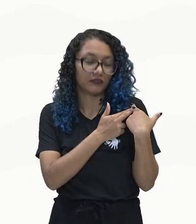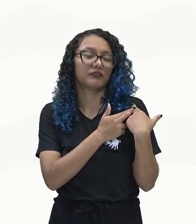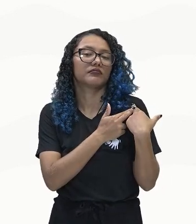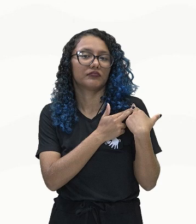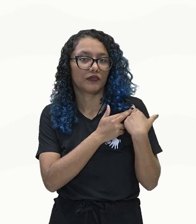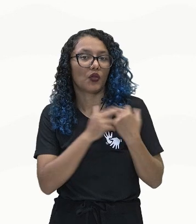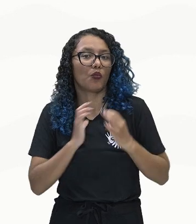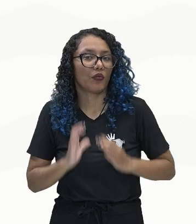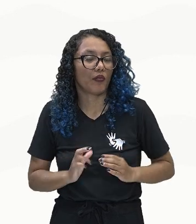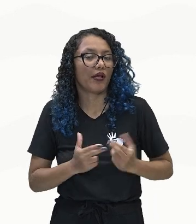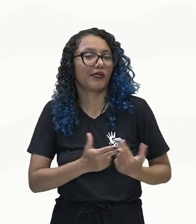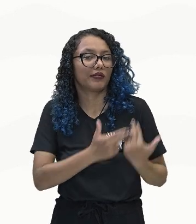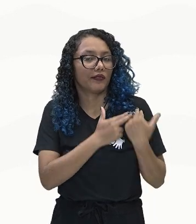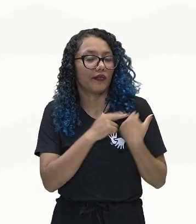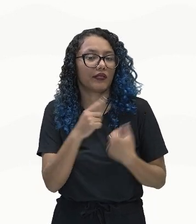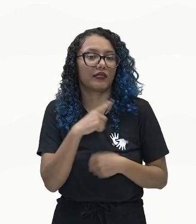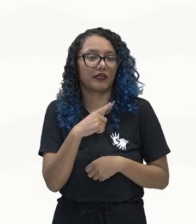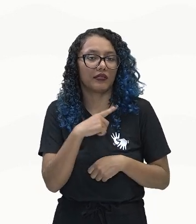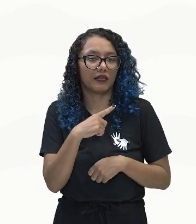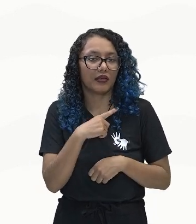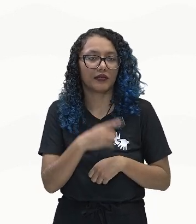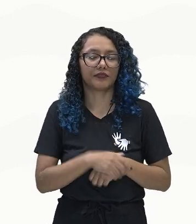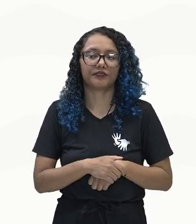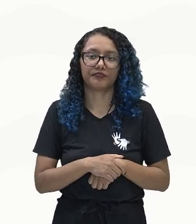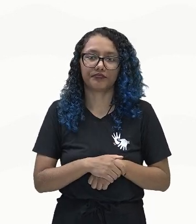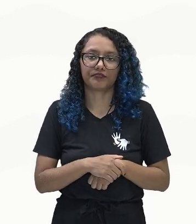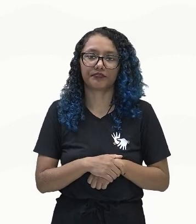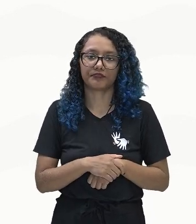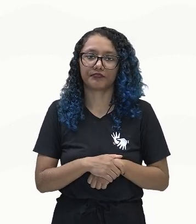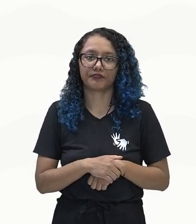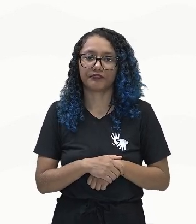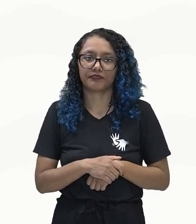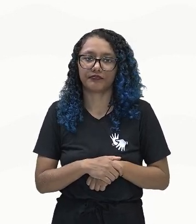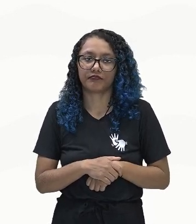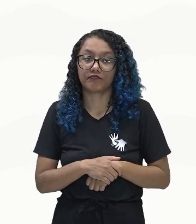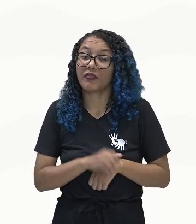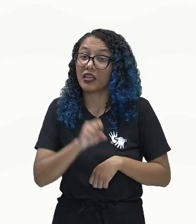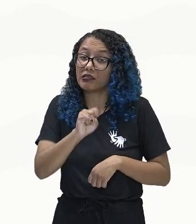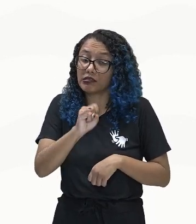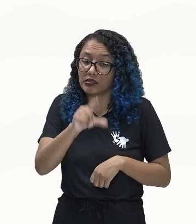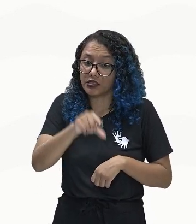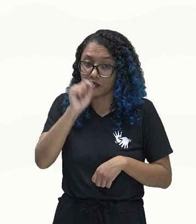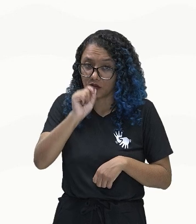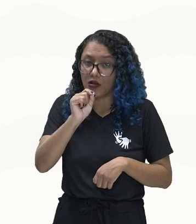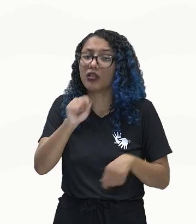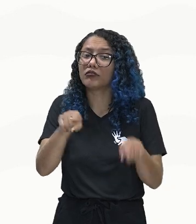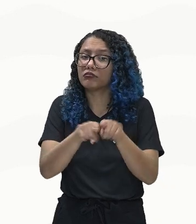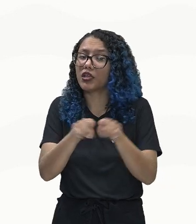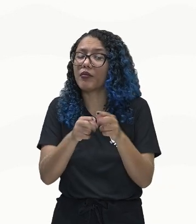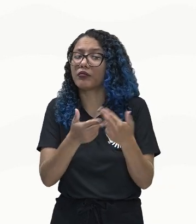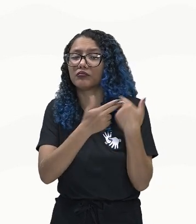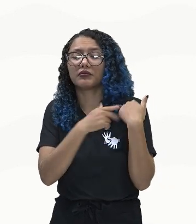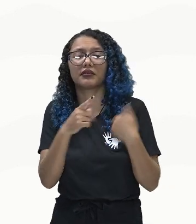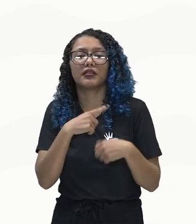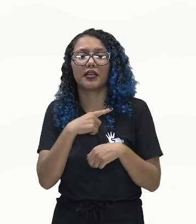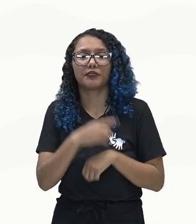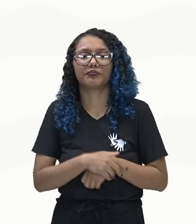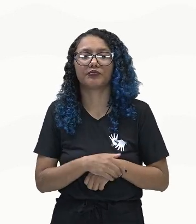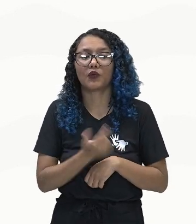né? A partir das escolhas feitas, ele é responsável com as atitudes tomadas,